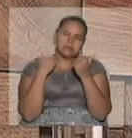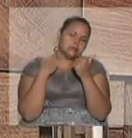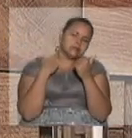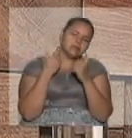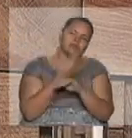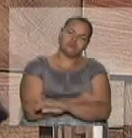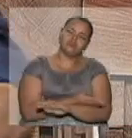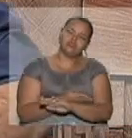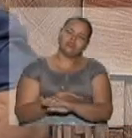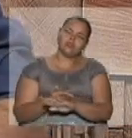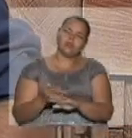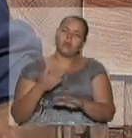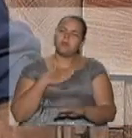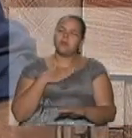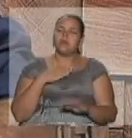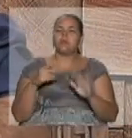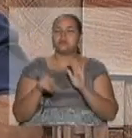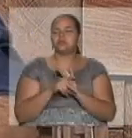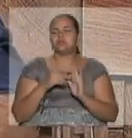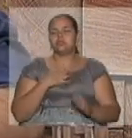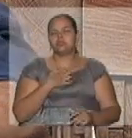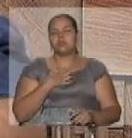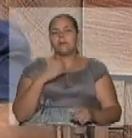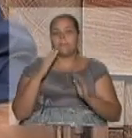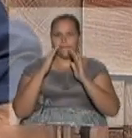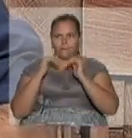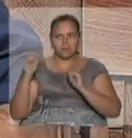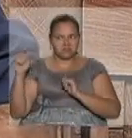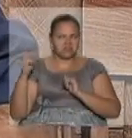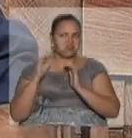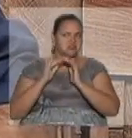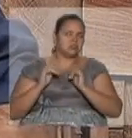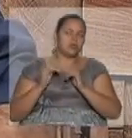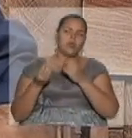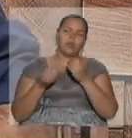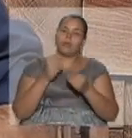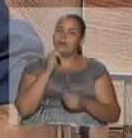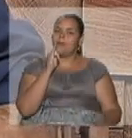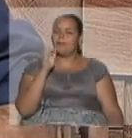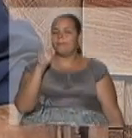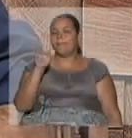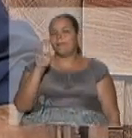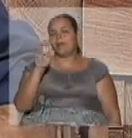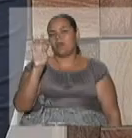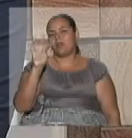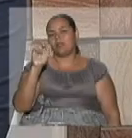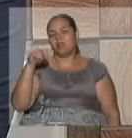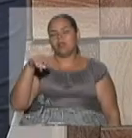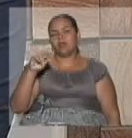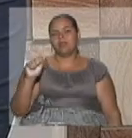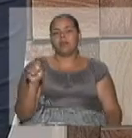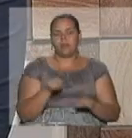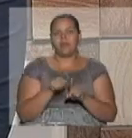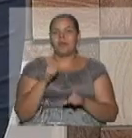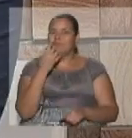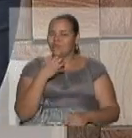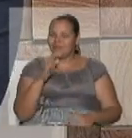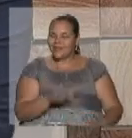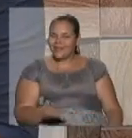aquelas coisas do seu jeito. Quando te pedem uma coisa, você... Com Bethânia era assim. Inclusive, você fez música para